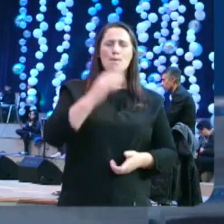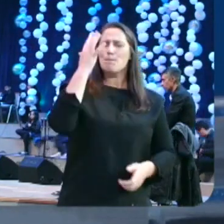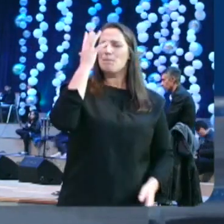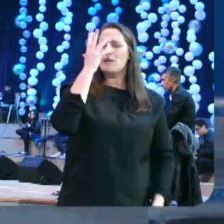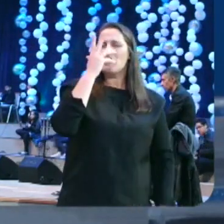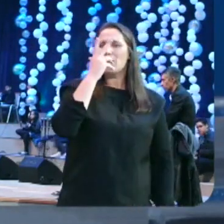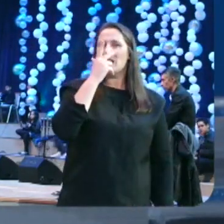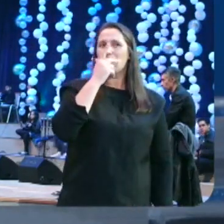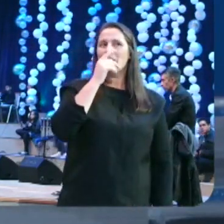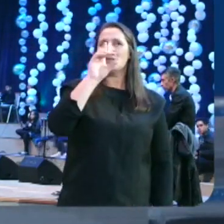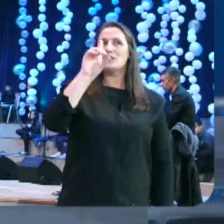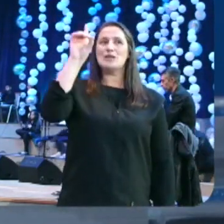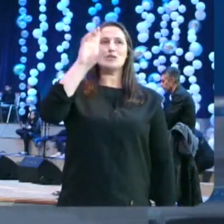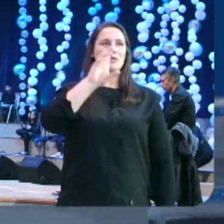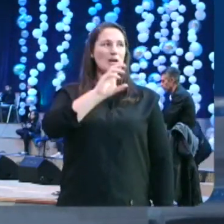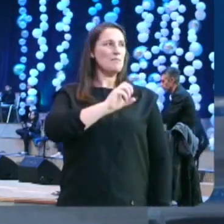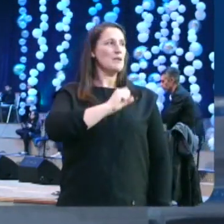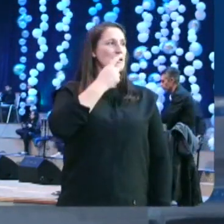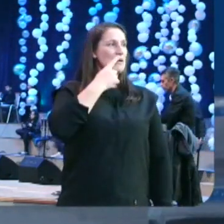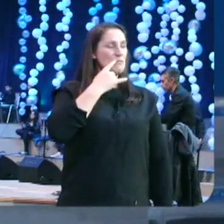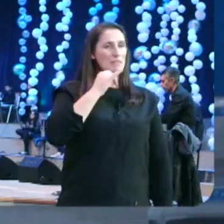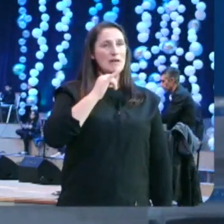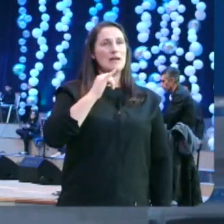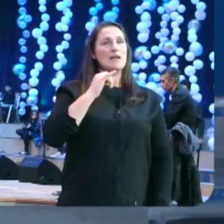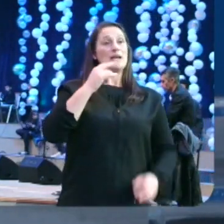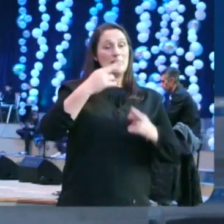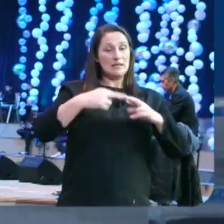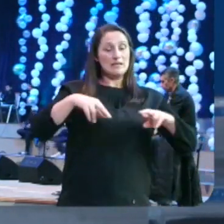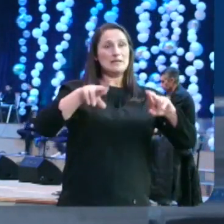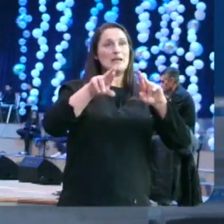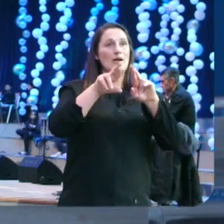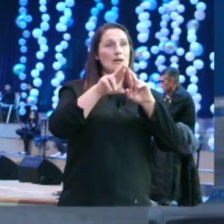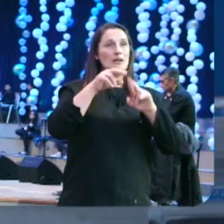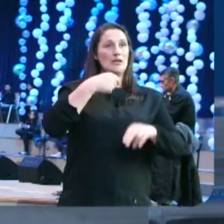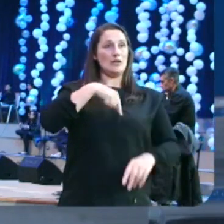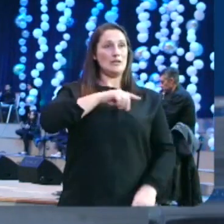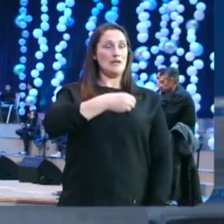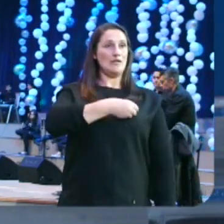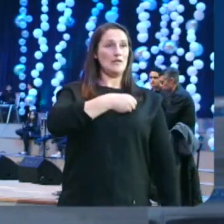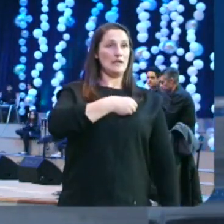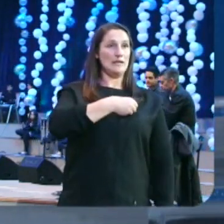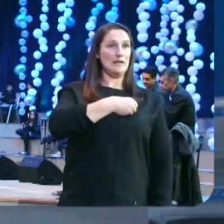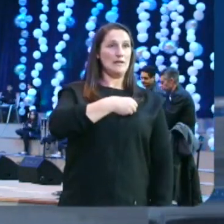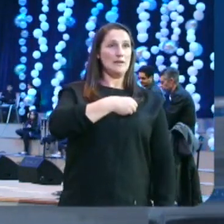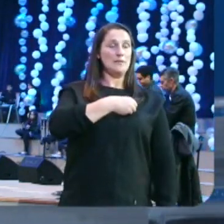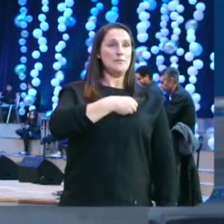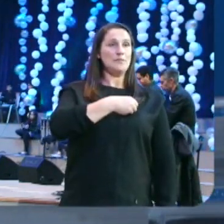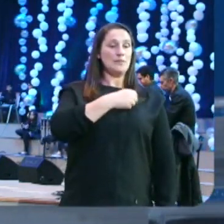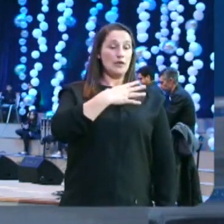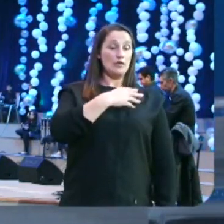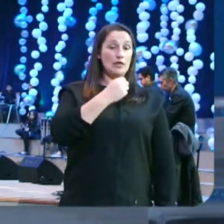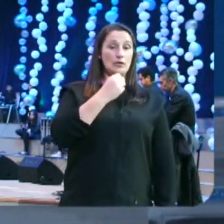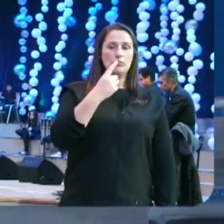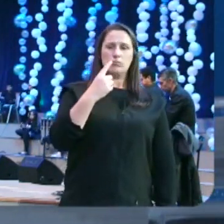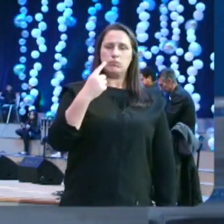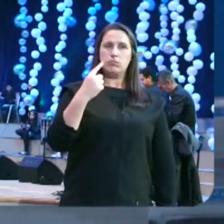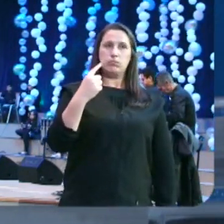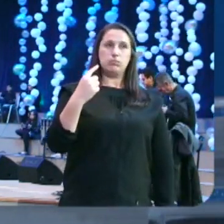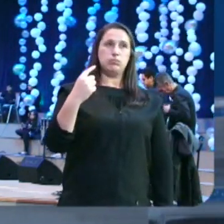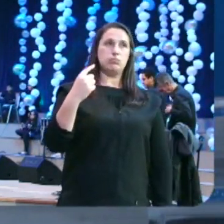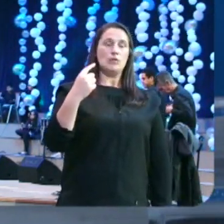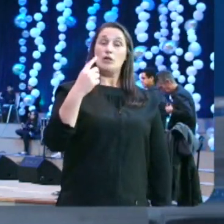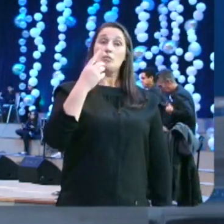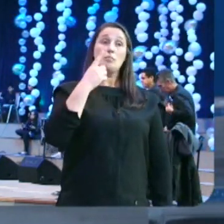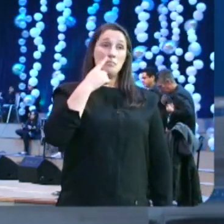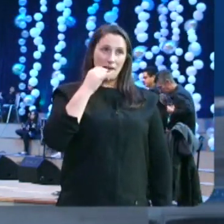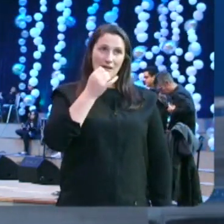bonito do amor do Deus Pai que restaura a gente. Ele saiu de onde estava